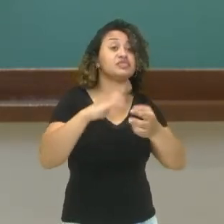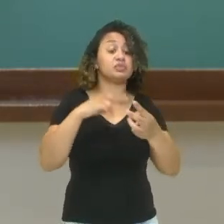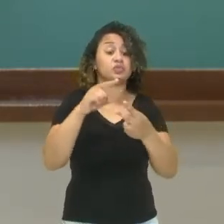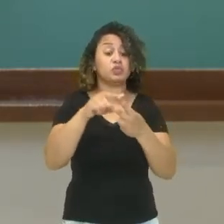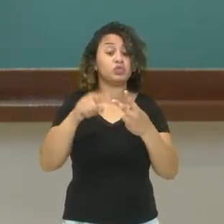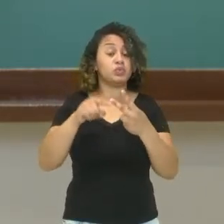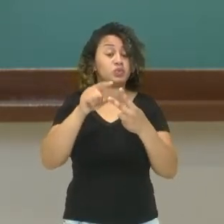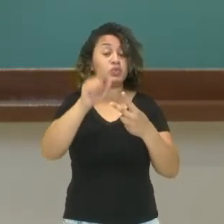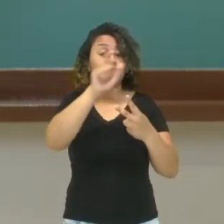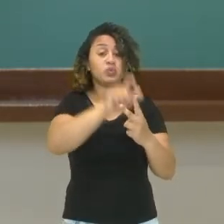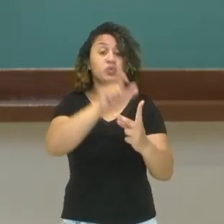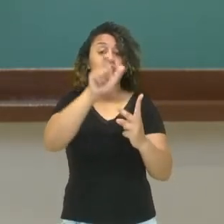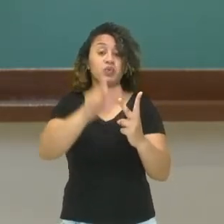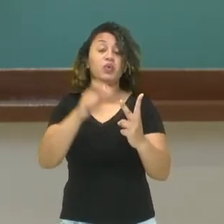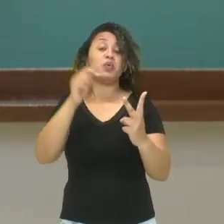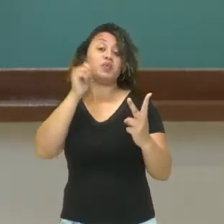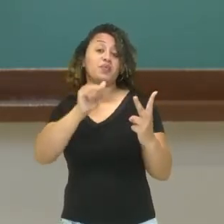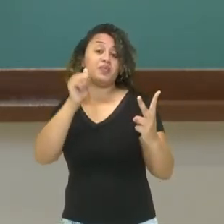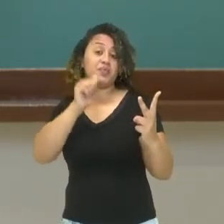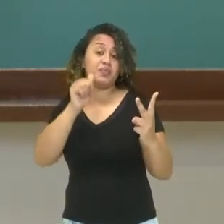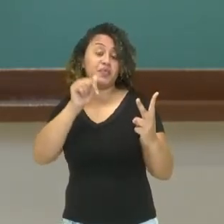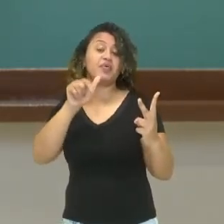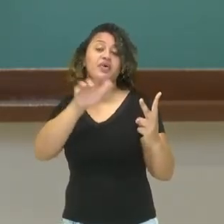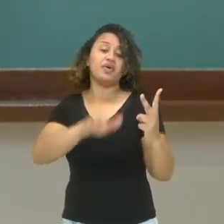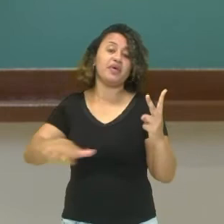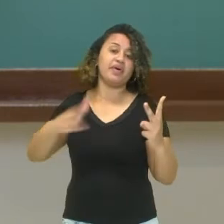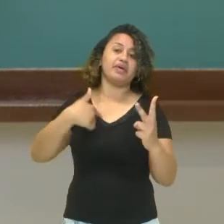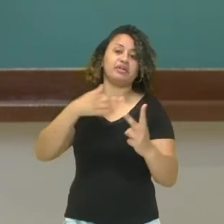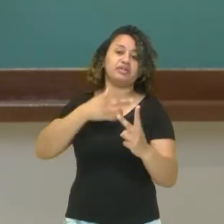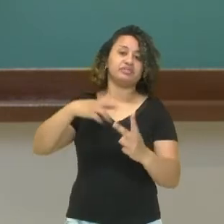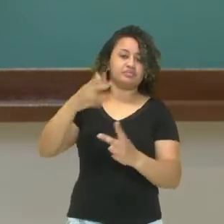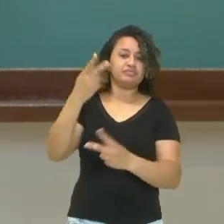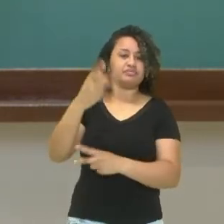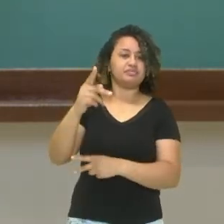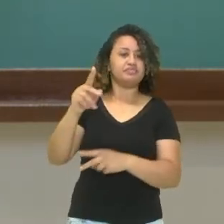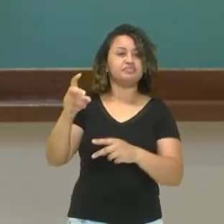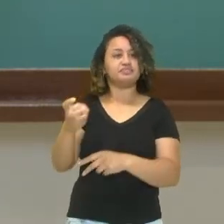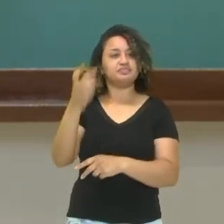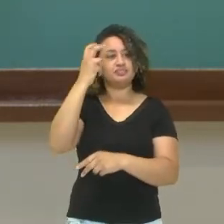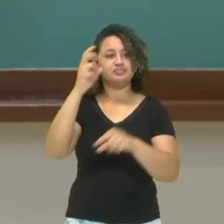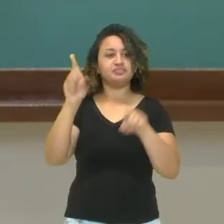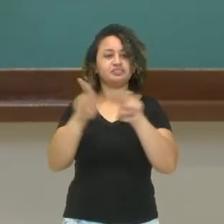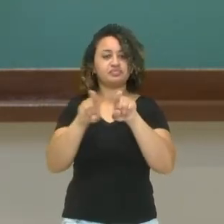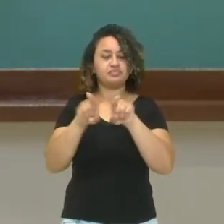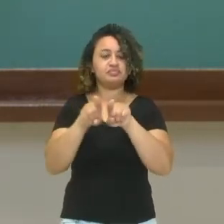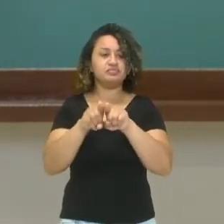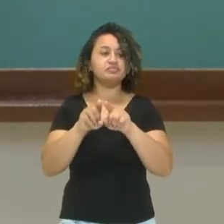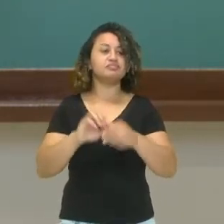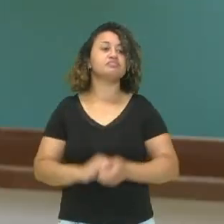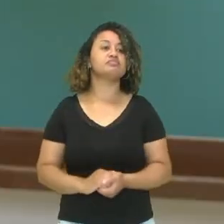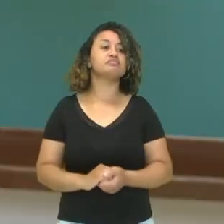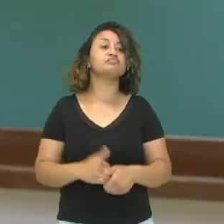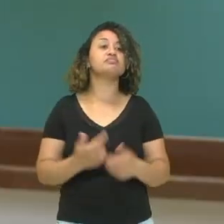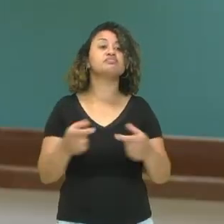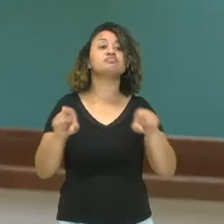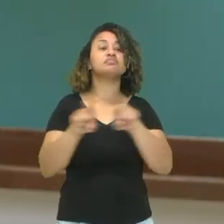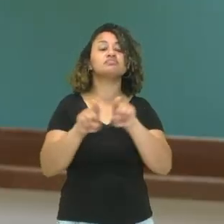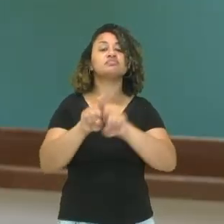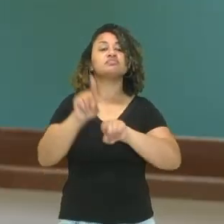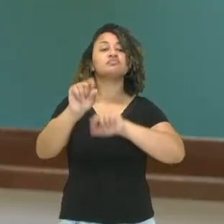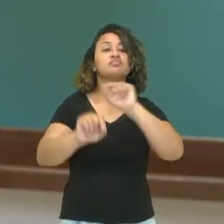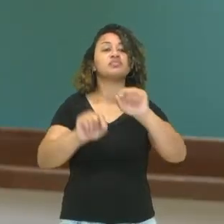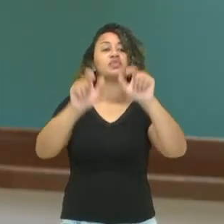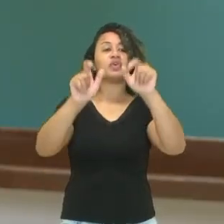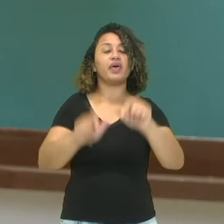grandes personalidades mulheres dentro das suas religiões, da sua cultura. Além disso, nós também temos dentro